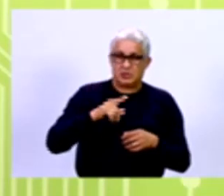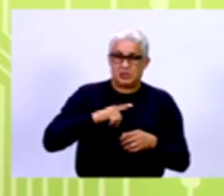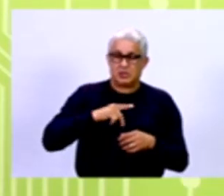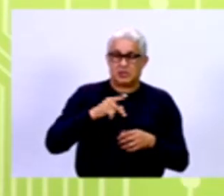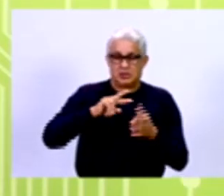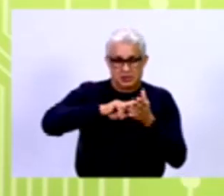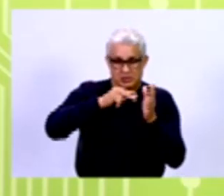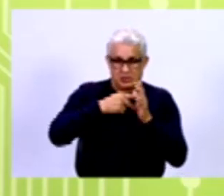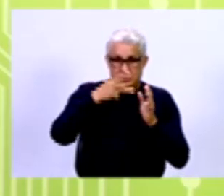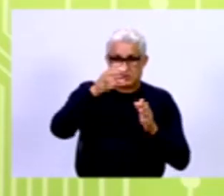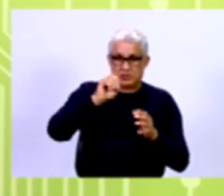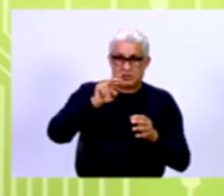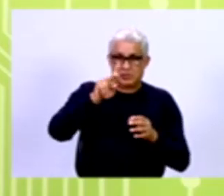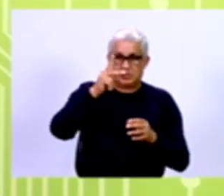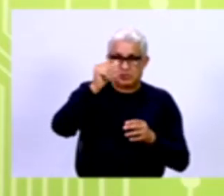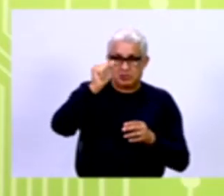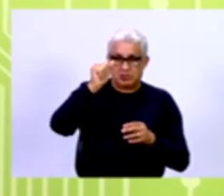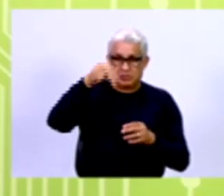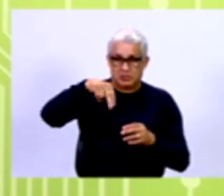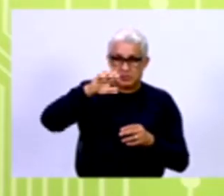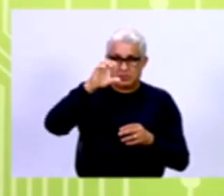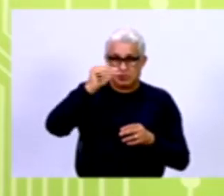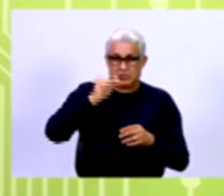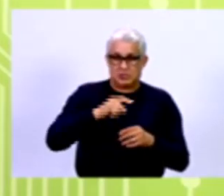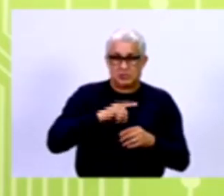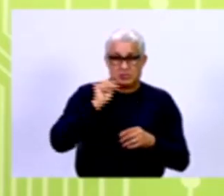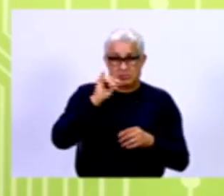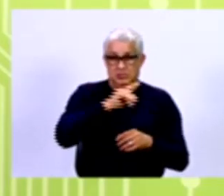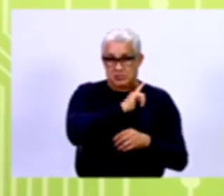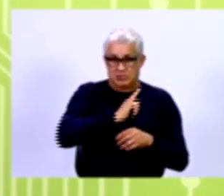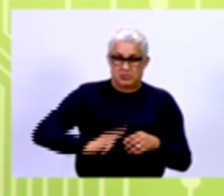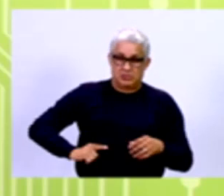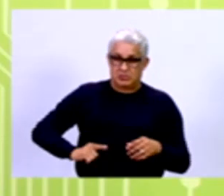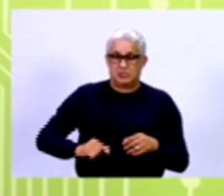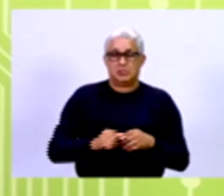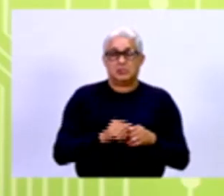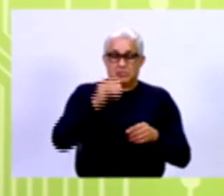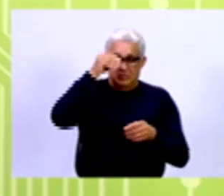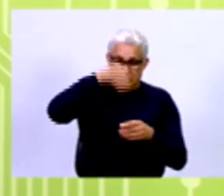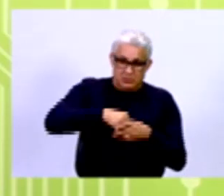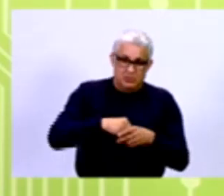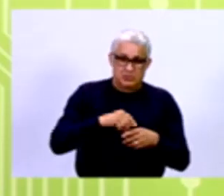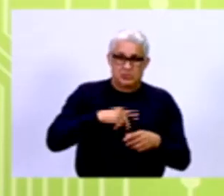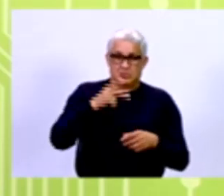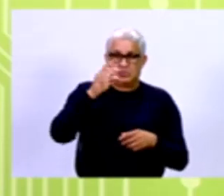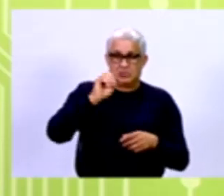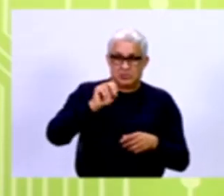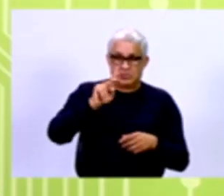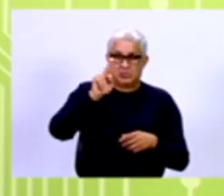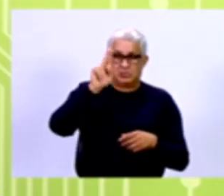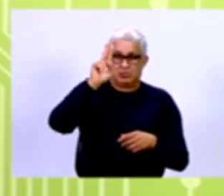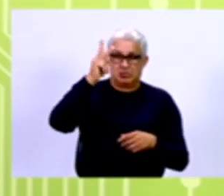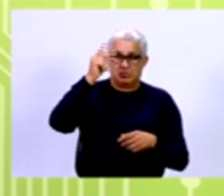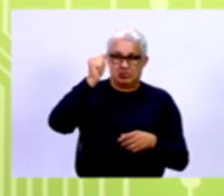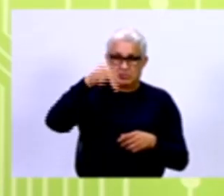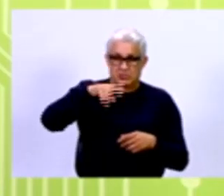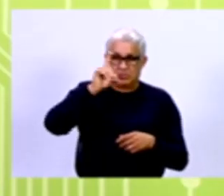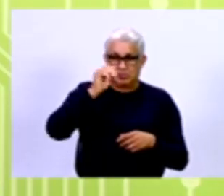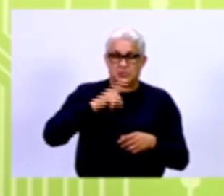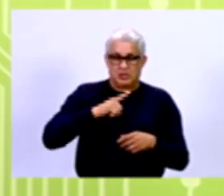de pagamento. Então, se o governo e os agentes econômicos internos estavam poupando, significa que eles têm